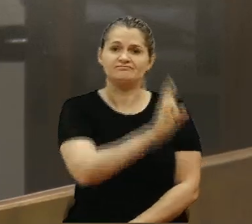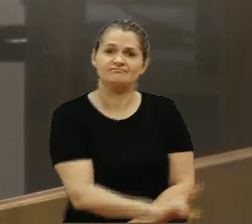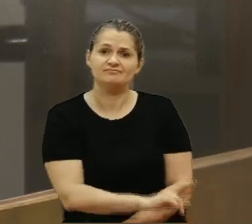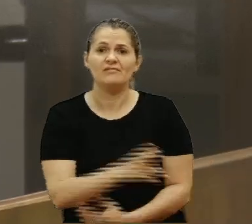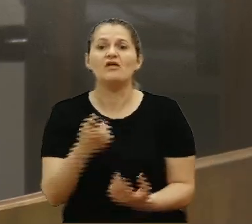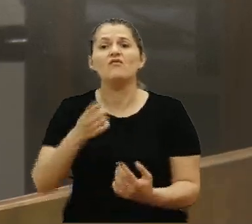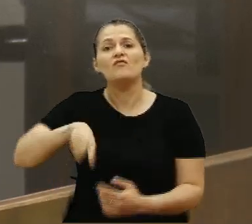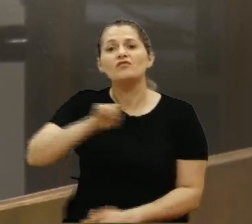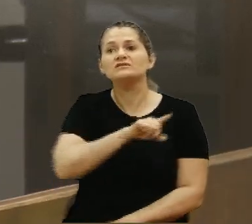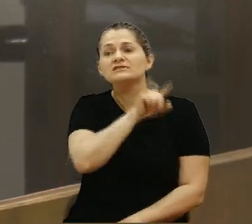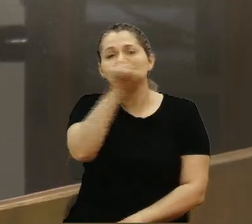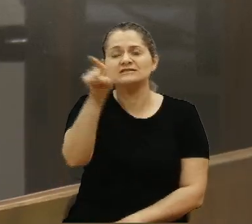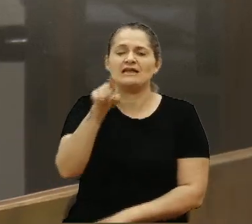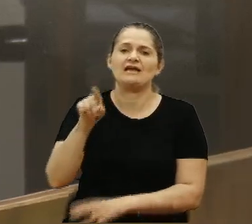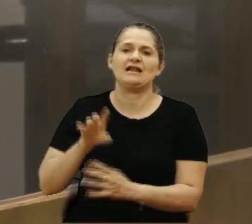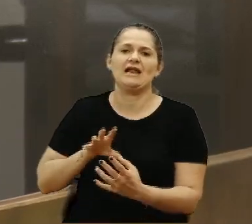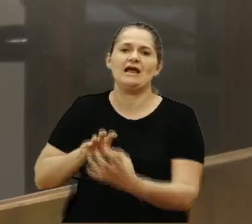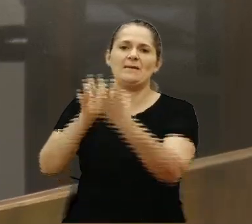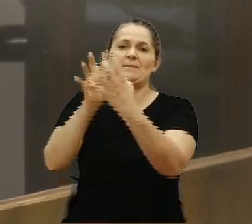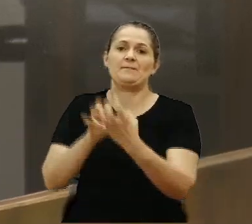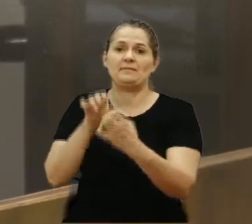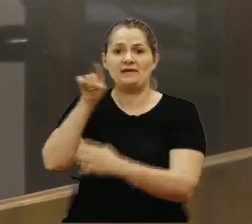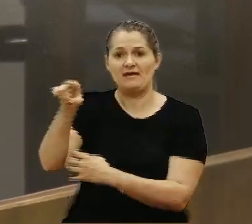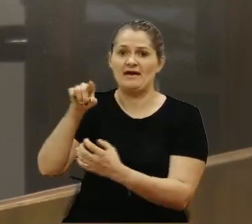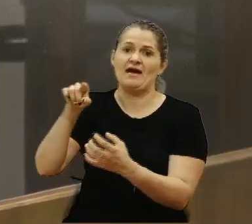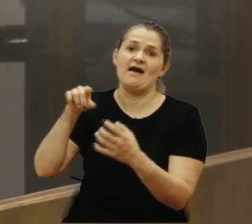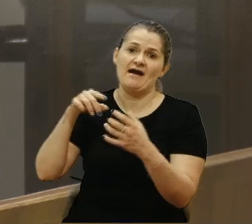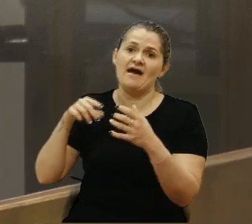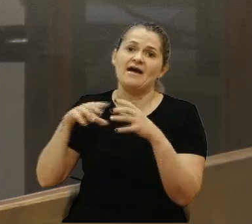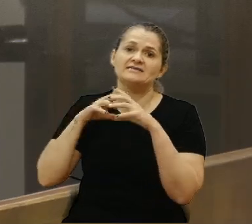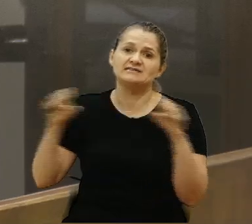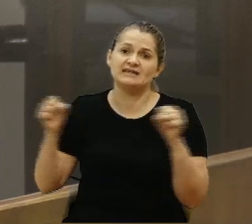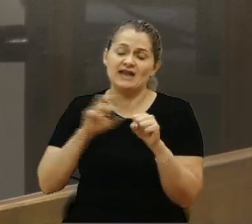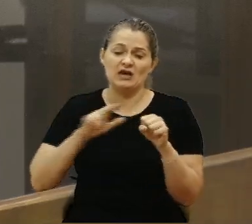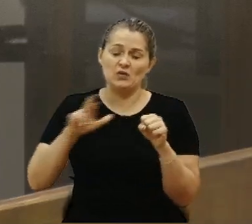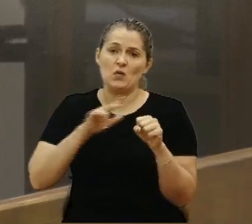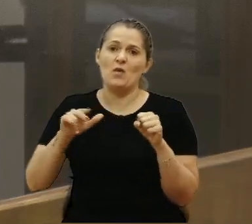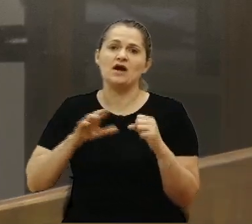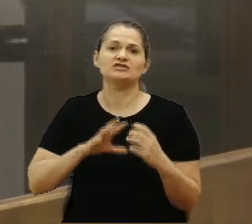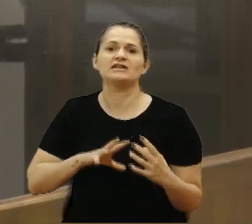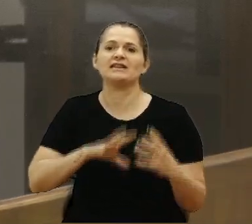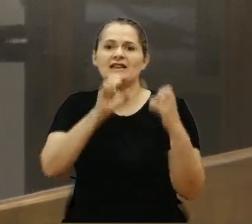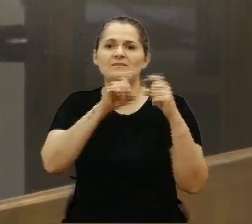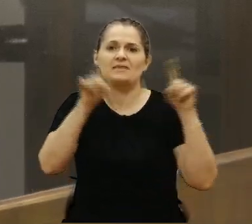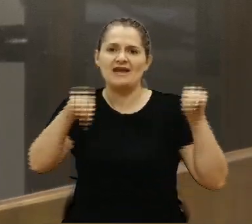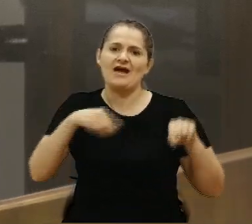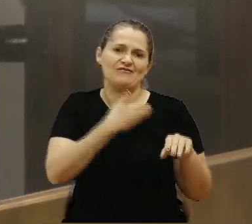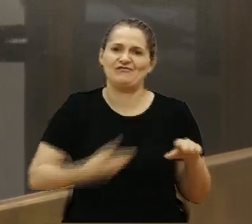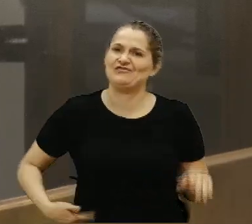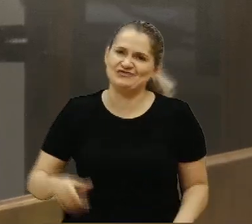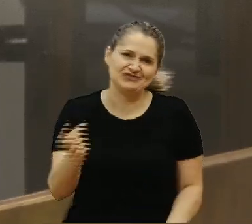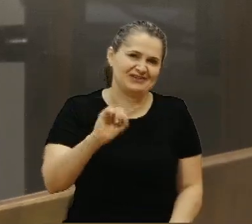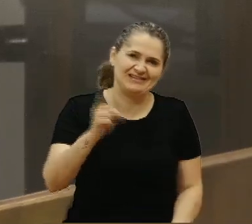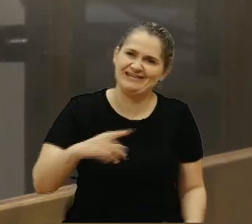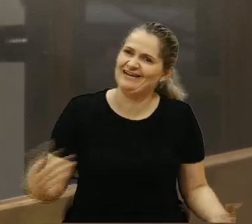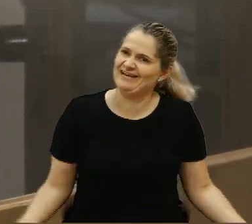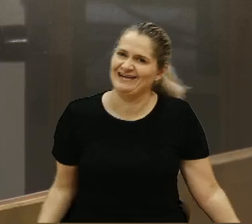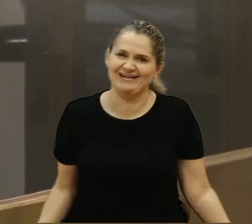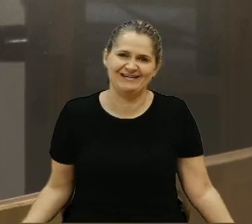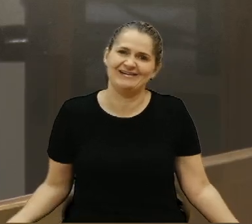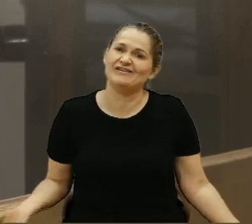que ir lá brigar com os secretários. Não adianta brigar com nossos servidores. Nós não mandamos nada, porque se nós